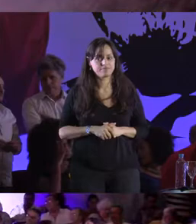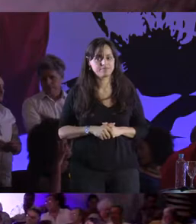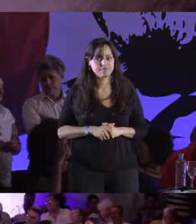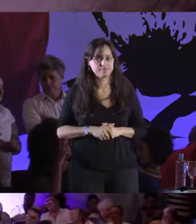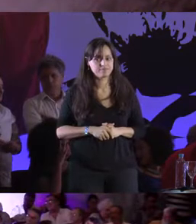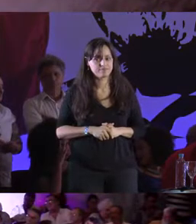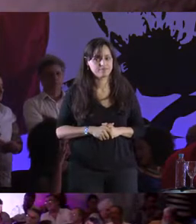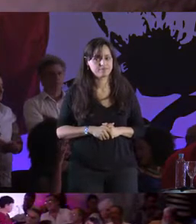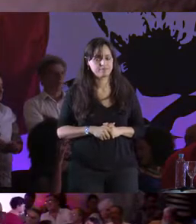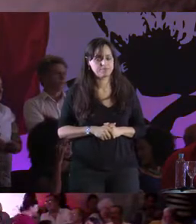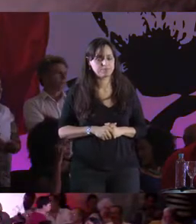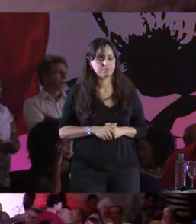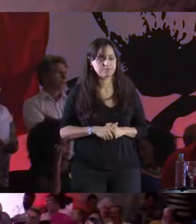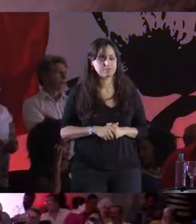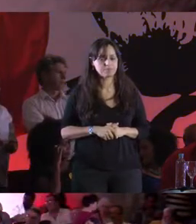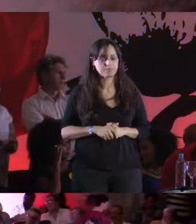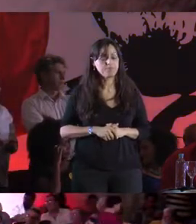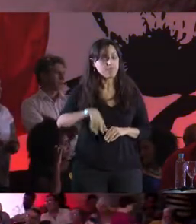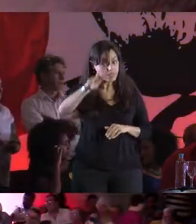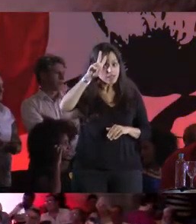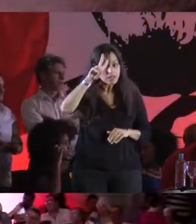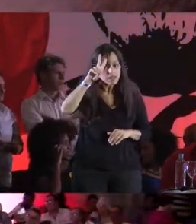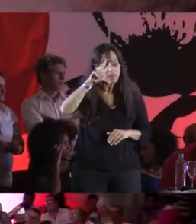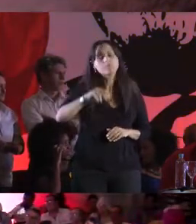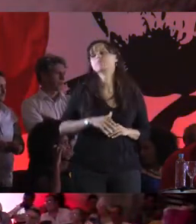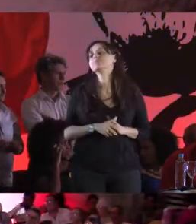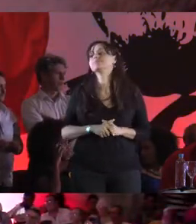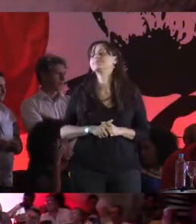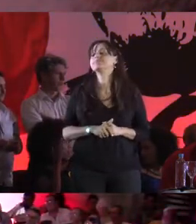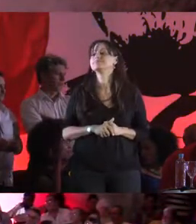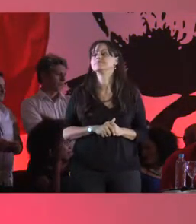Eu lembro que quando pensei